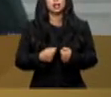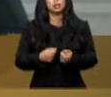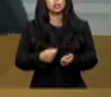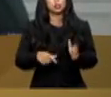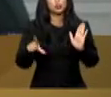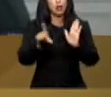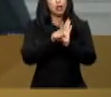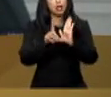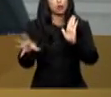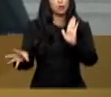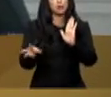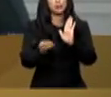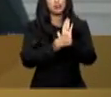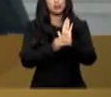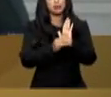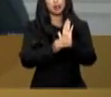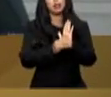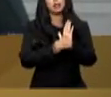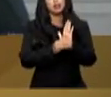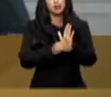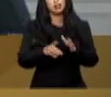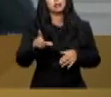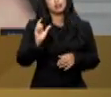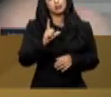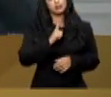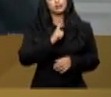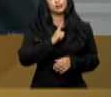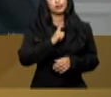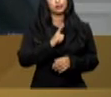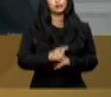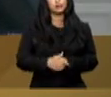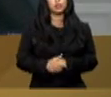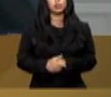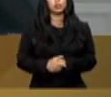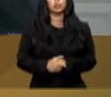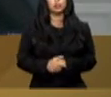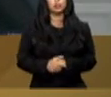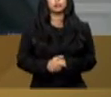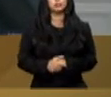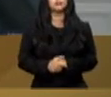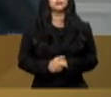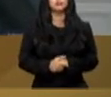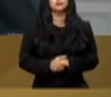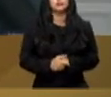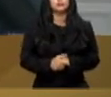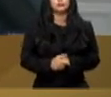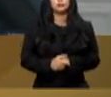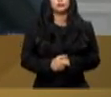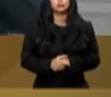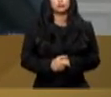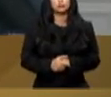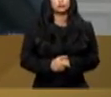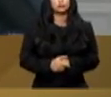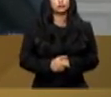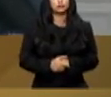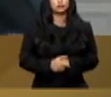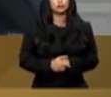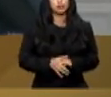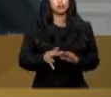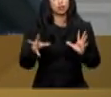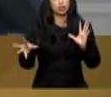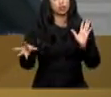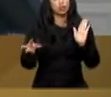lei complementar nacional que viabilizasse a cobrança do DIFAL, nos termos estabelecidos pela